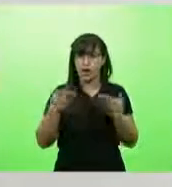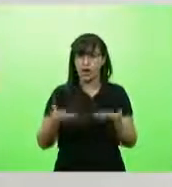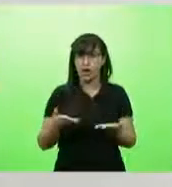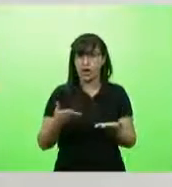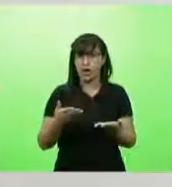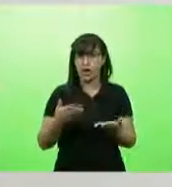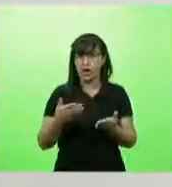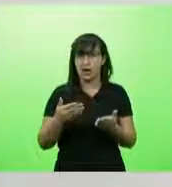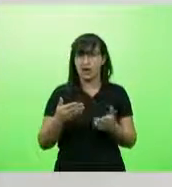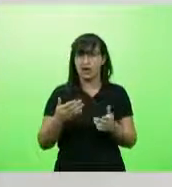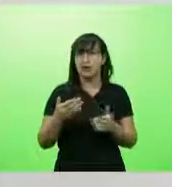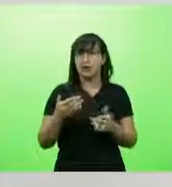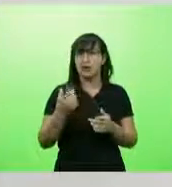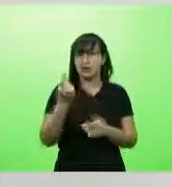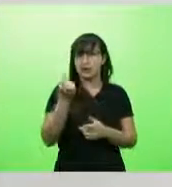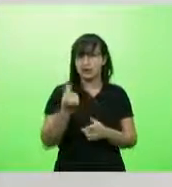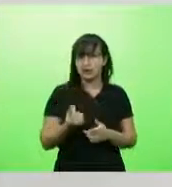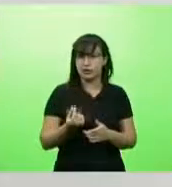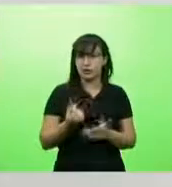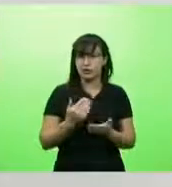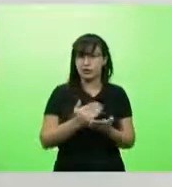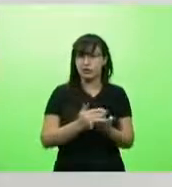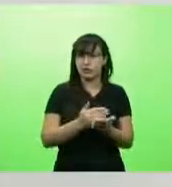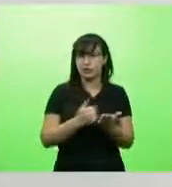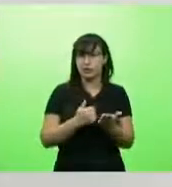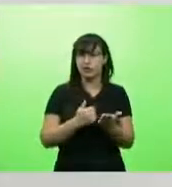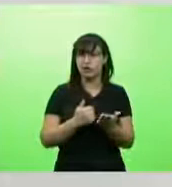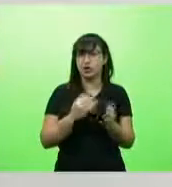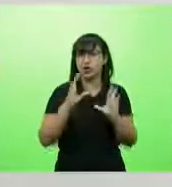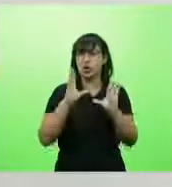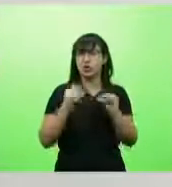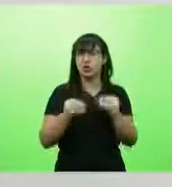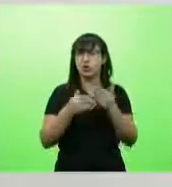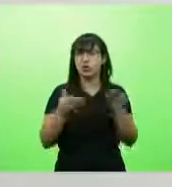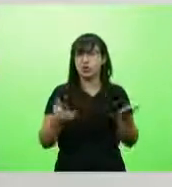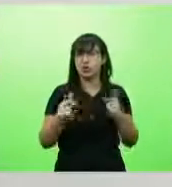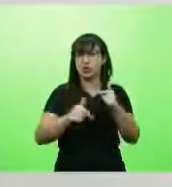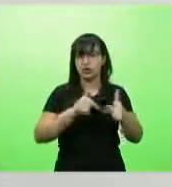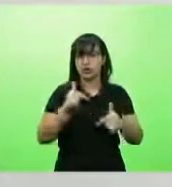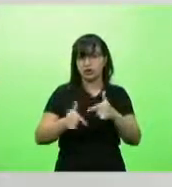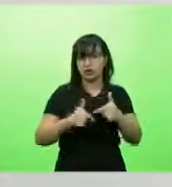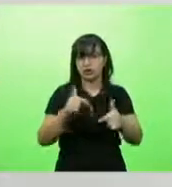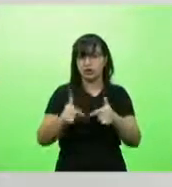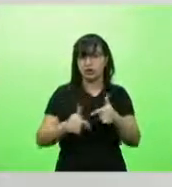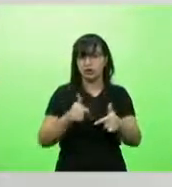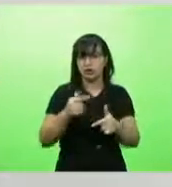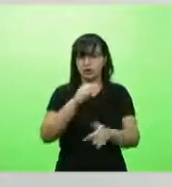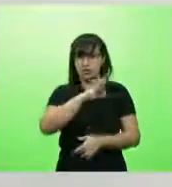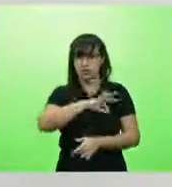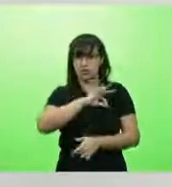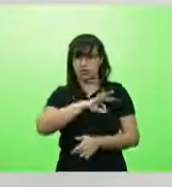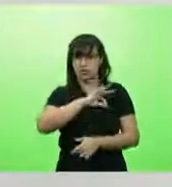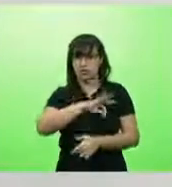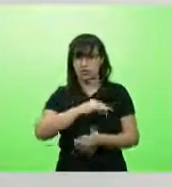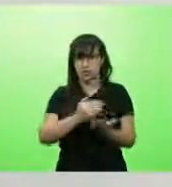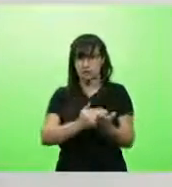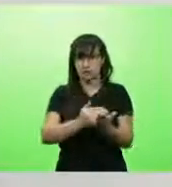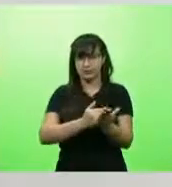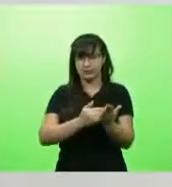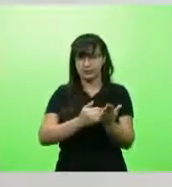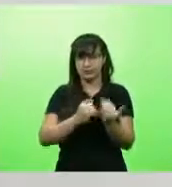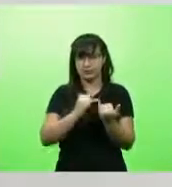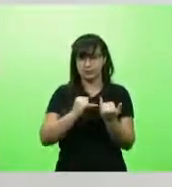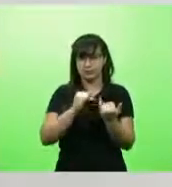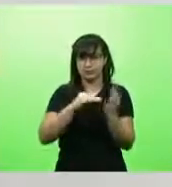totalidade dos dias o salário de todos os funcionários daquele órgão. Por exemplo,